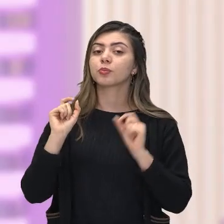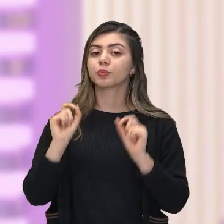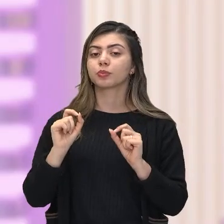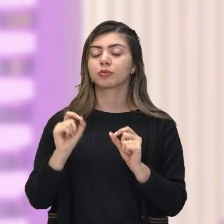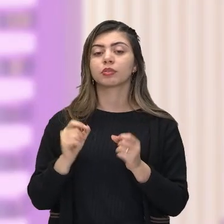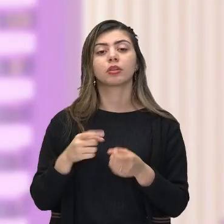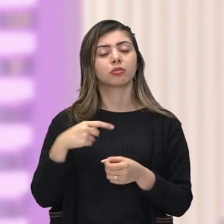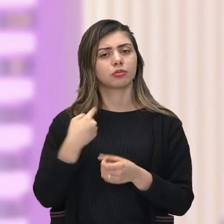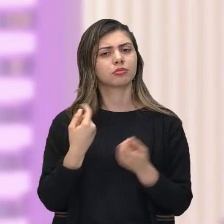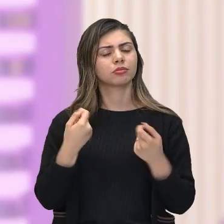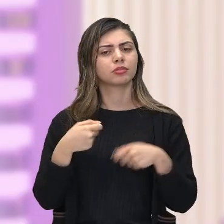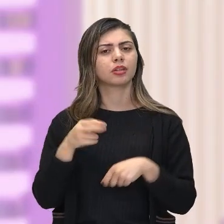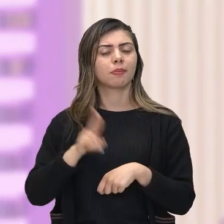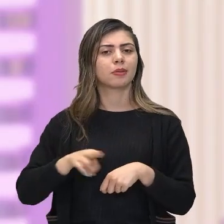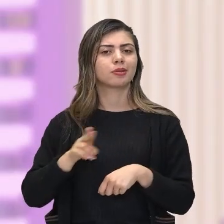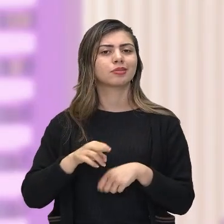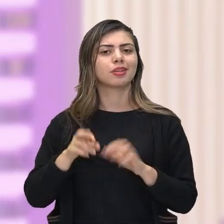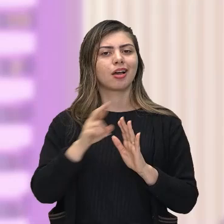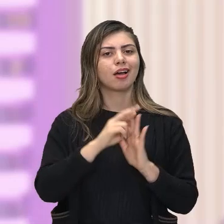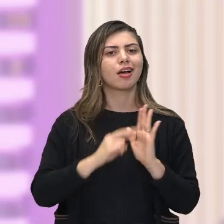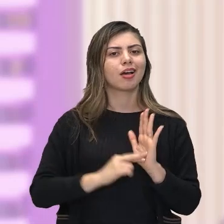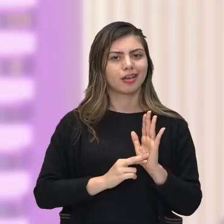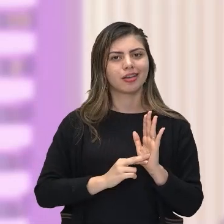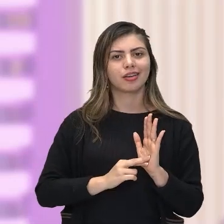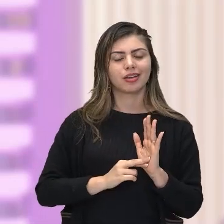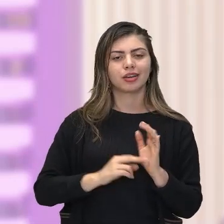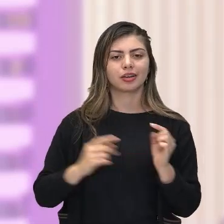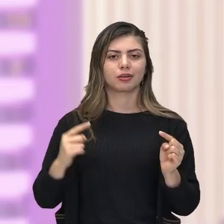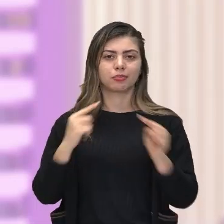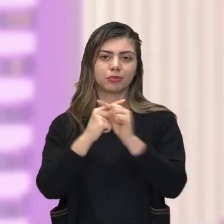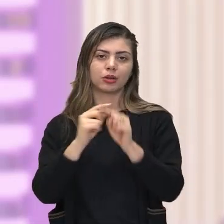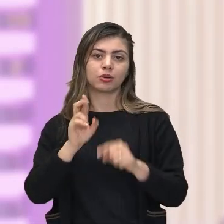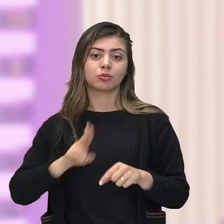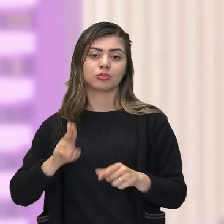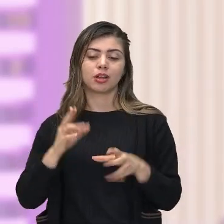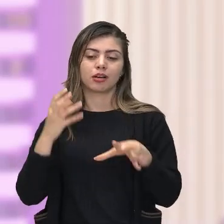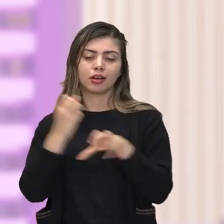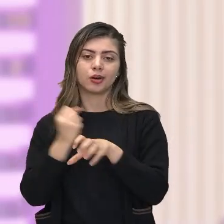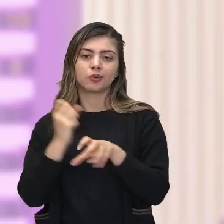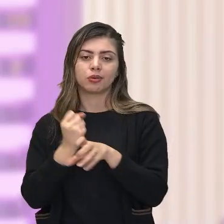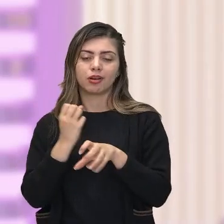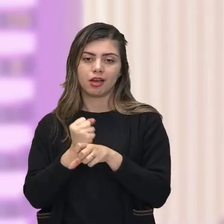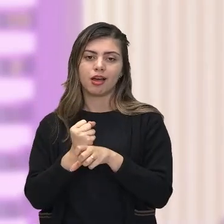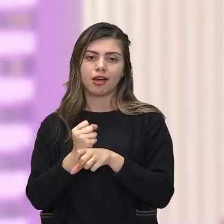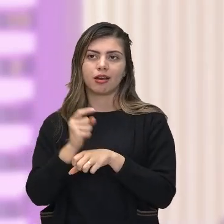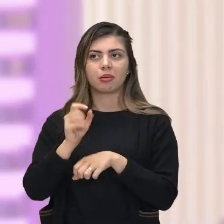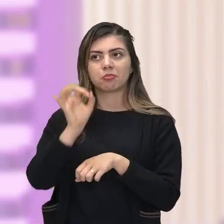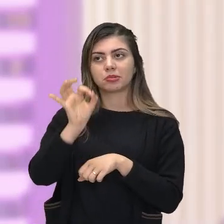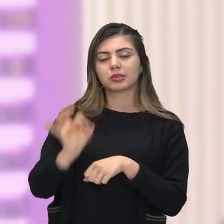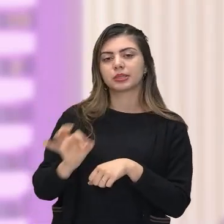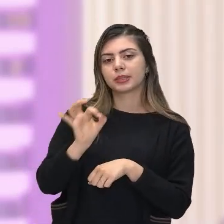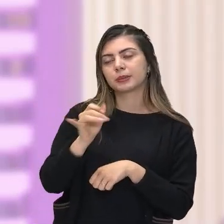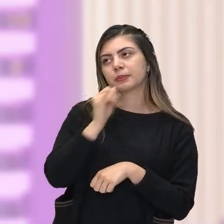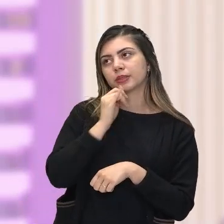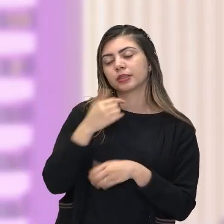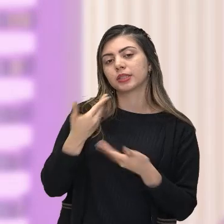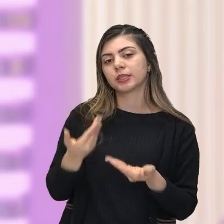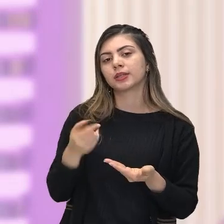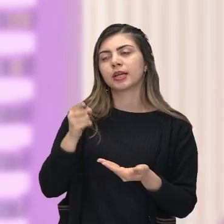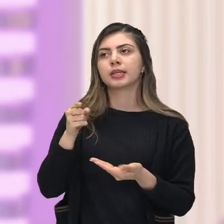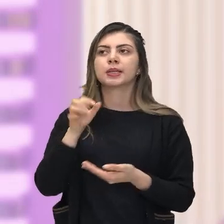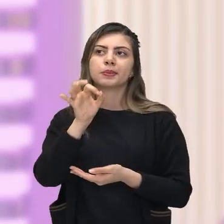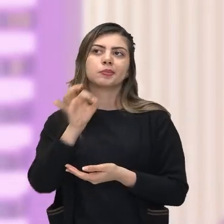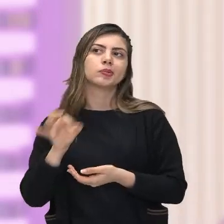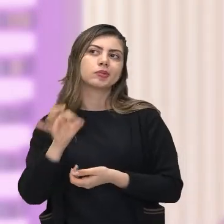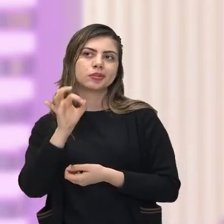pode utilizar muito regra de 3 para cálculo de porcentagens. Como assim? Eu quero saber quanto é tantos por